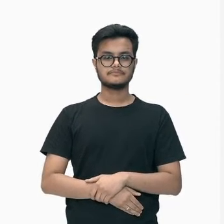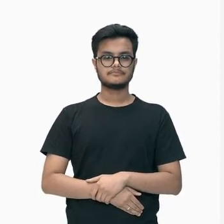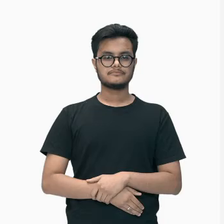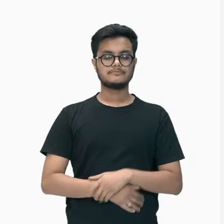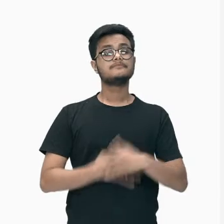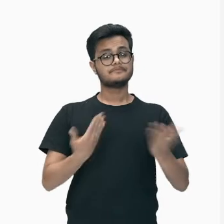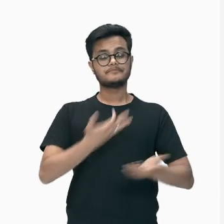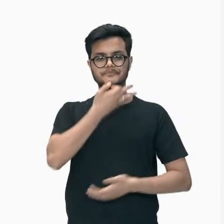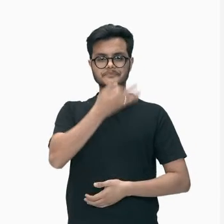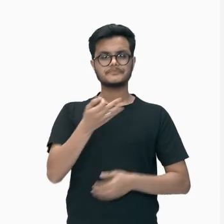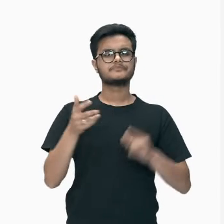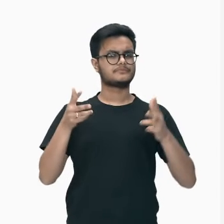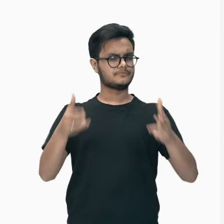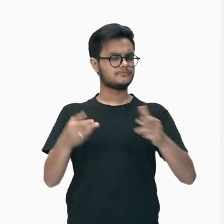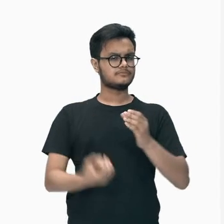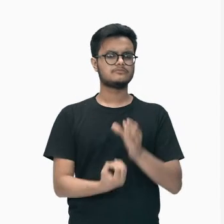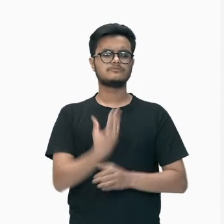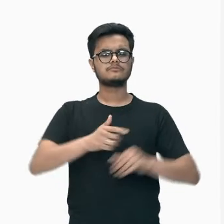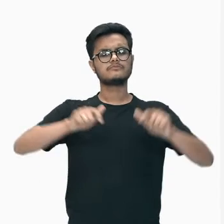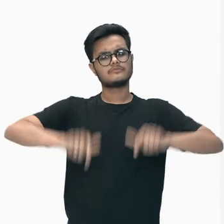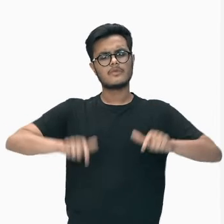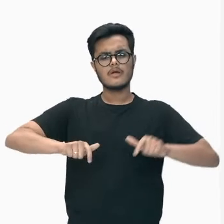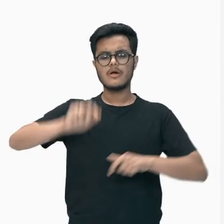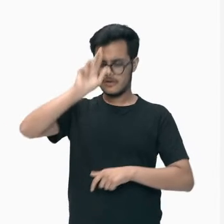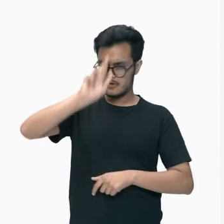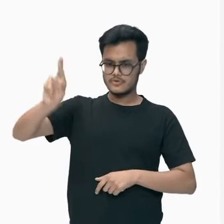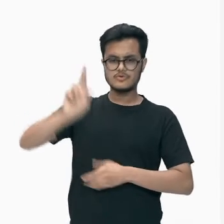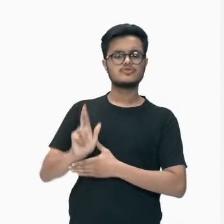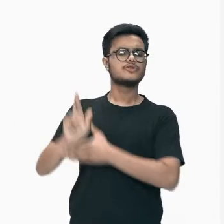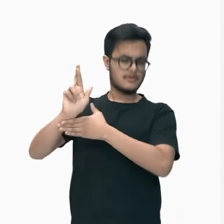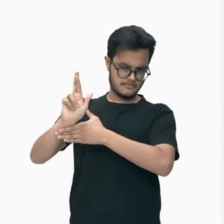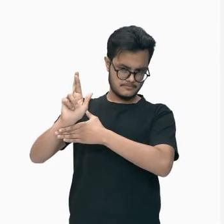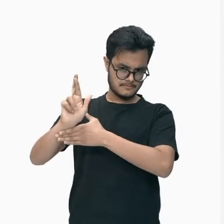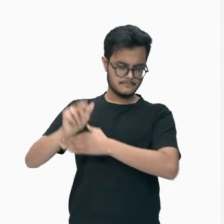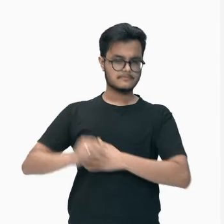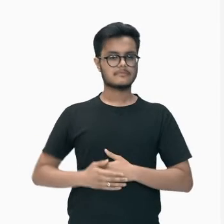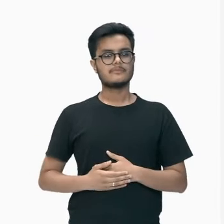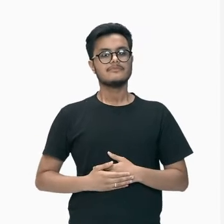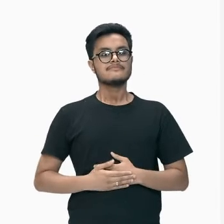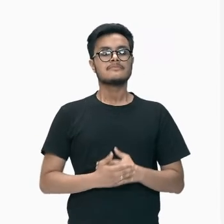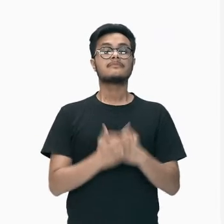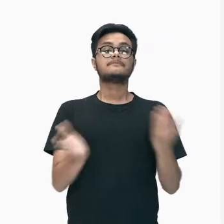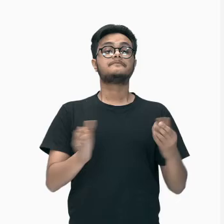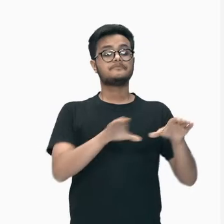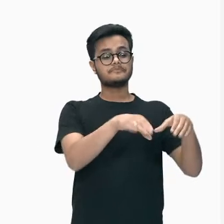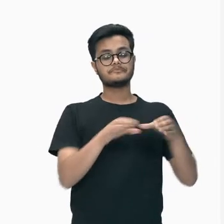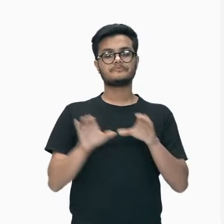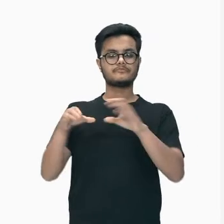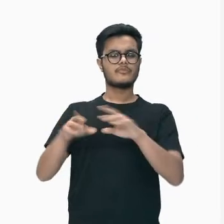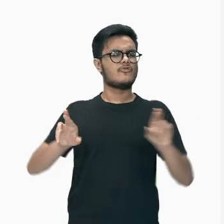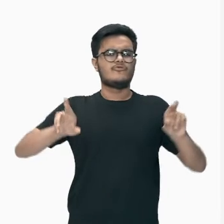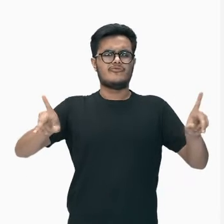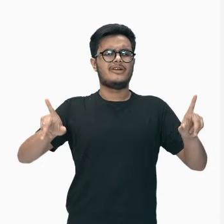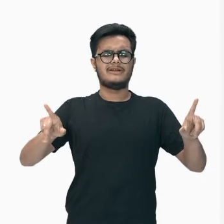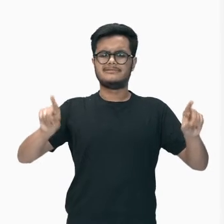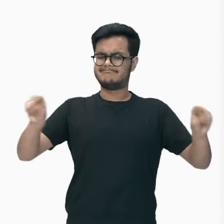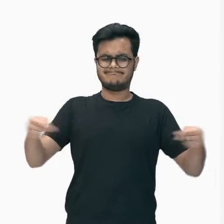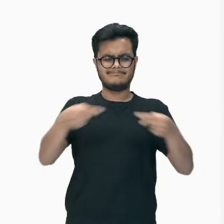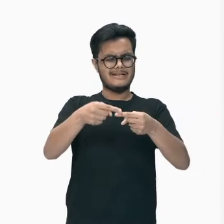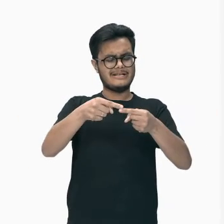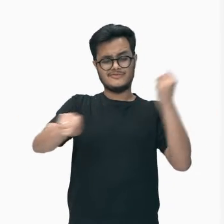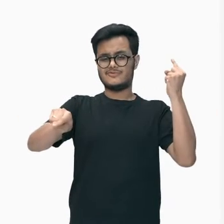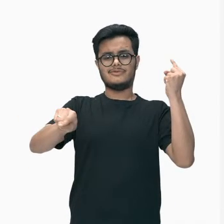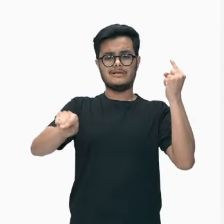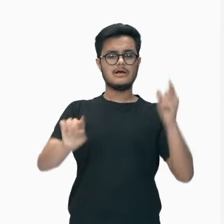falamos, têm origem na mesma classe social, daí quase não apresentarem divergências